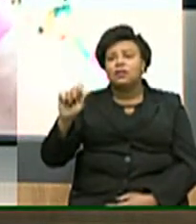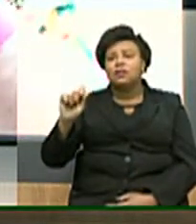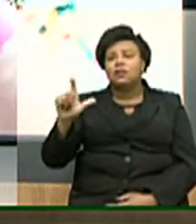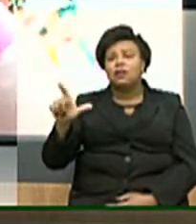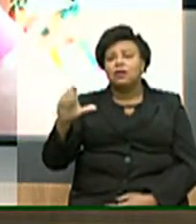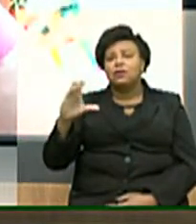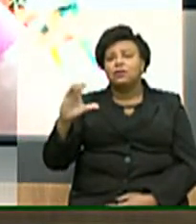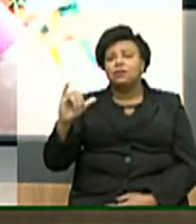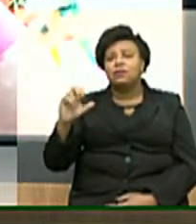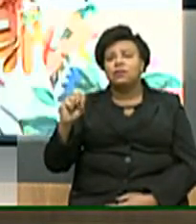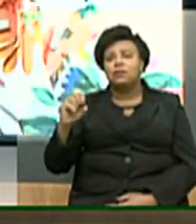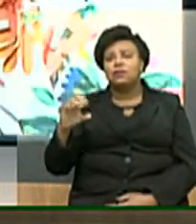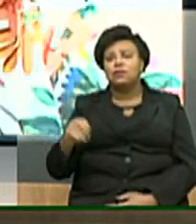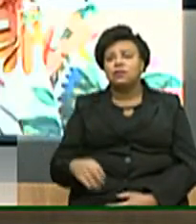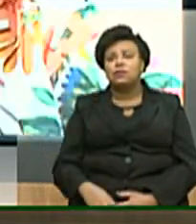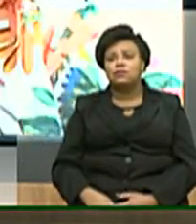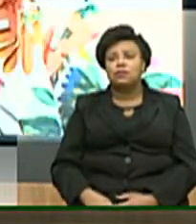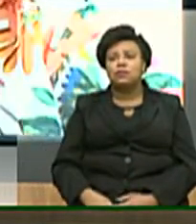Oliveira.